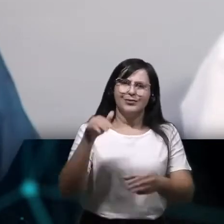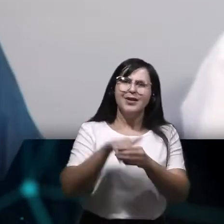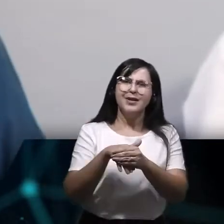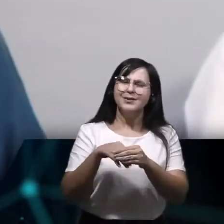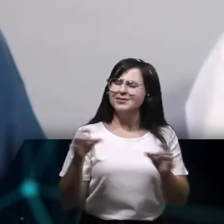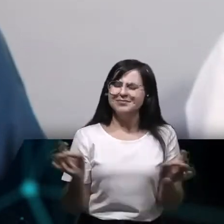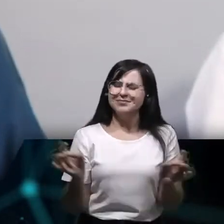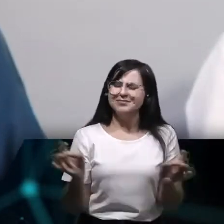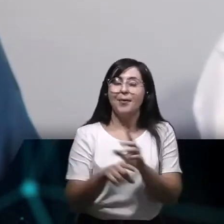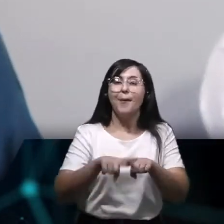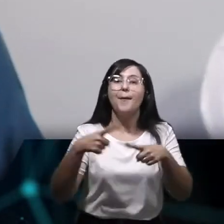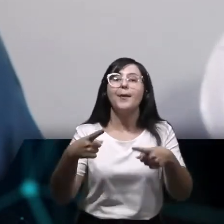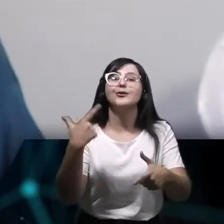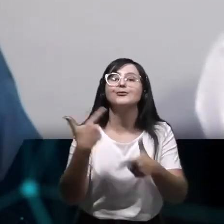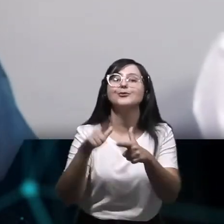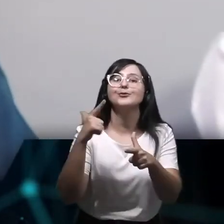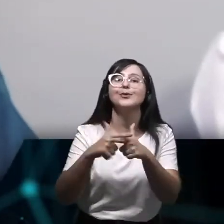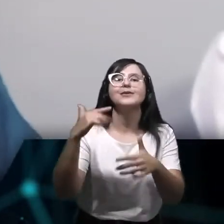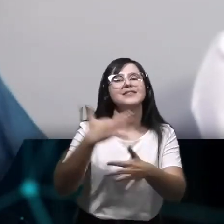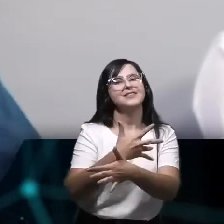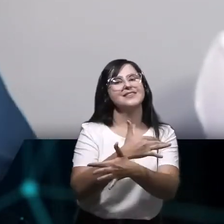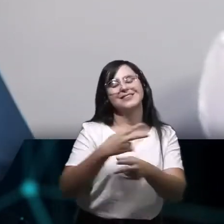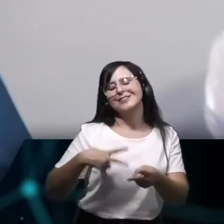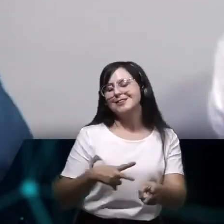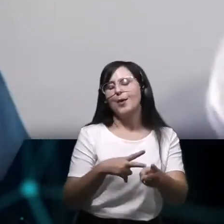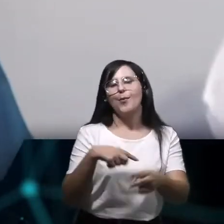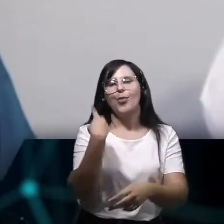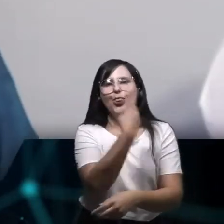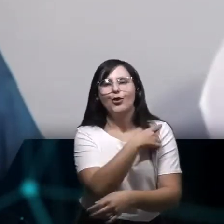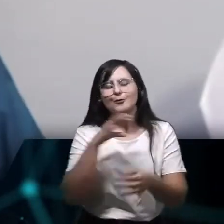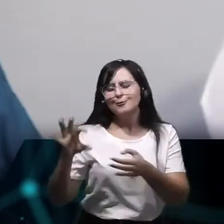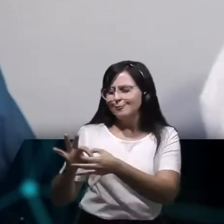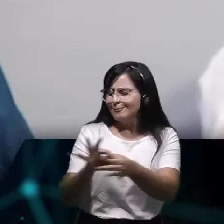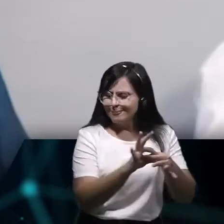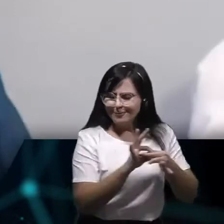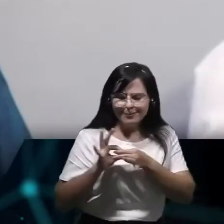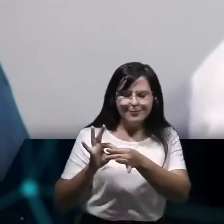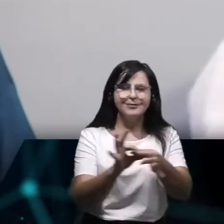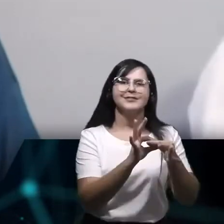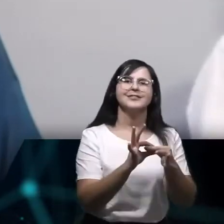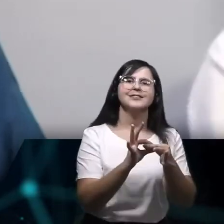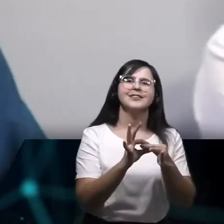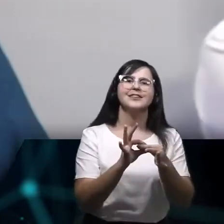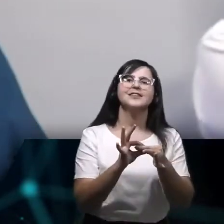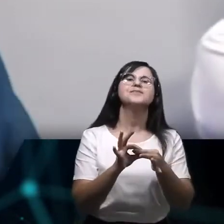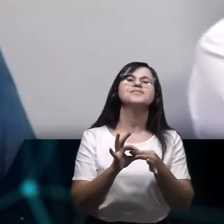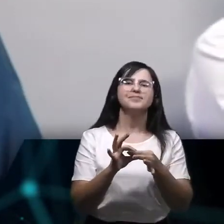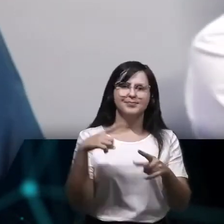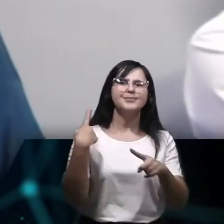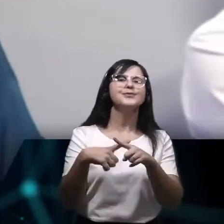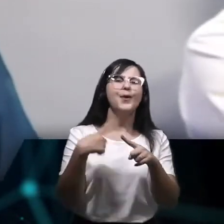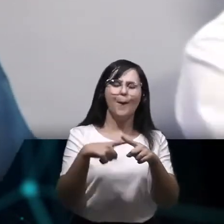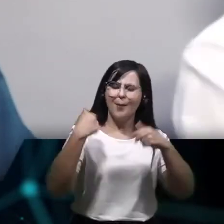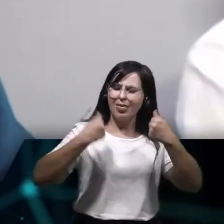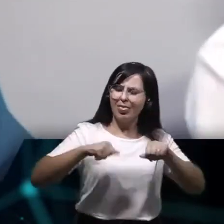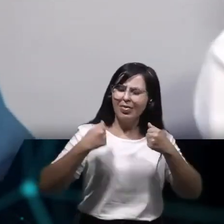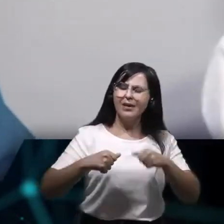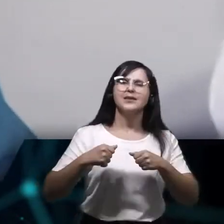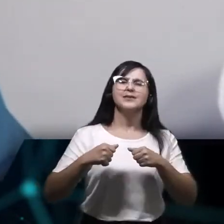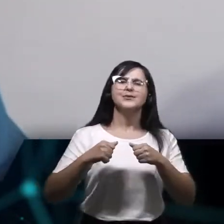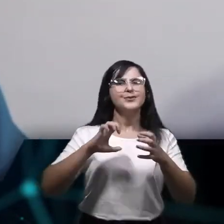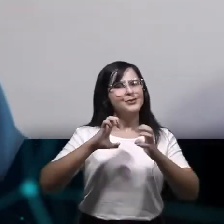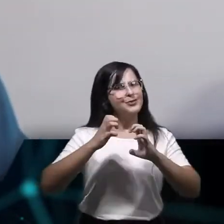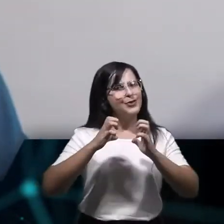dificuldades do nosso município continuam. E a gente tem que unir força. Quando desmanchar os palanques, depois da eleição, a gente tem que se